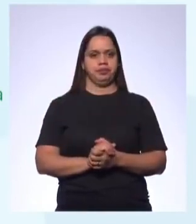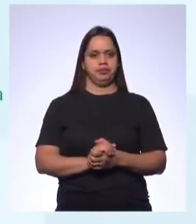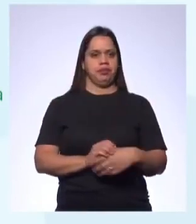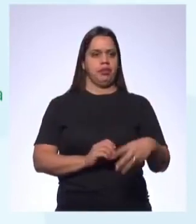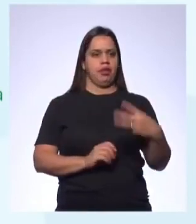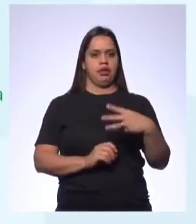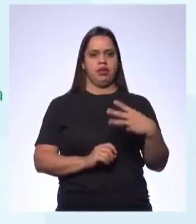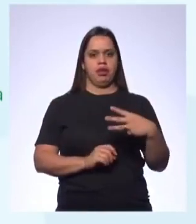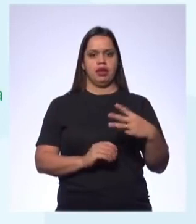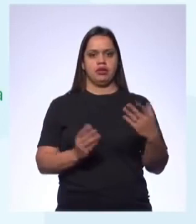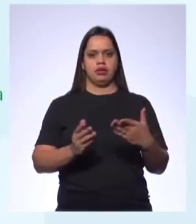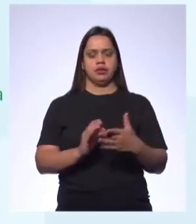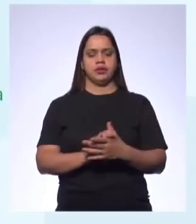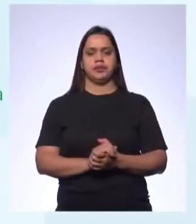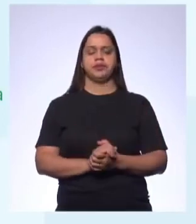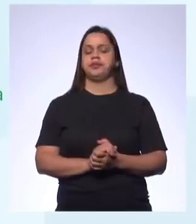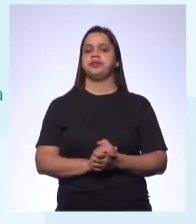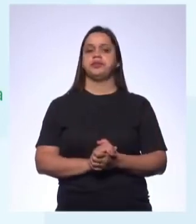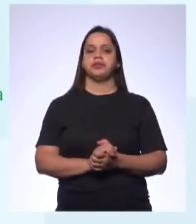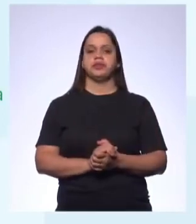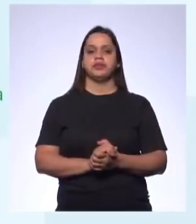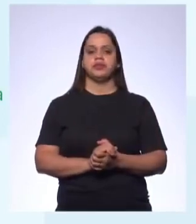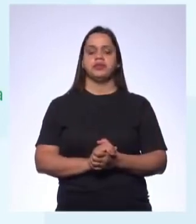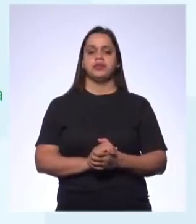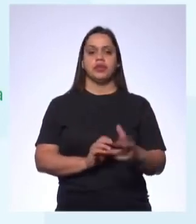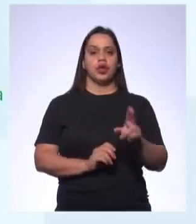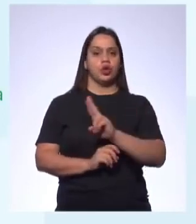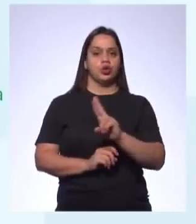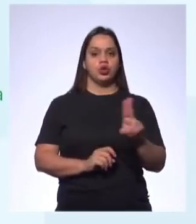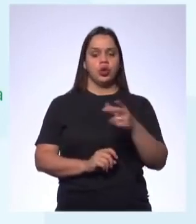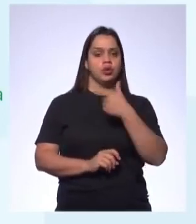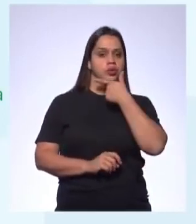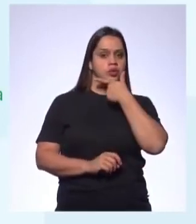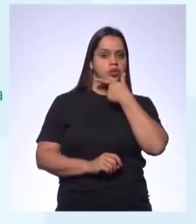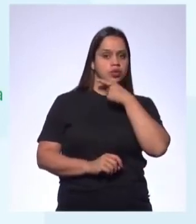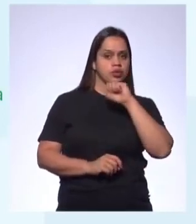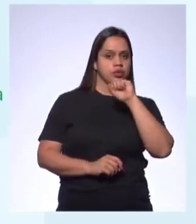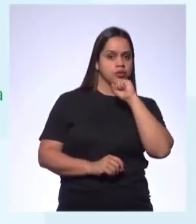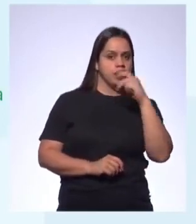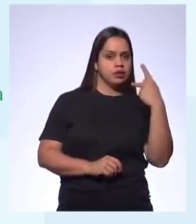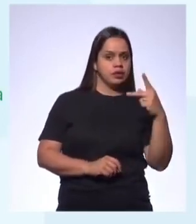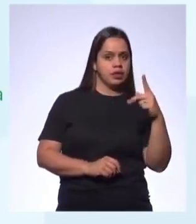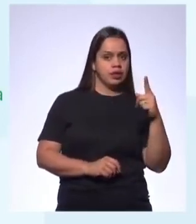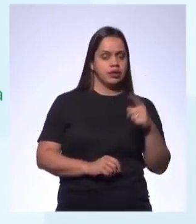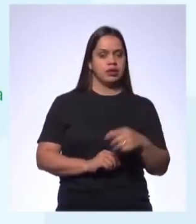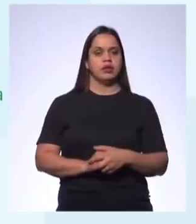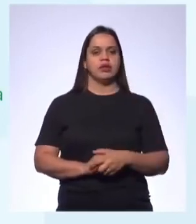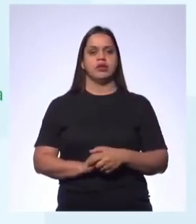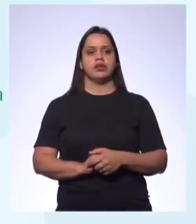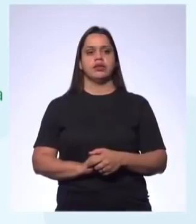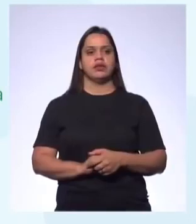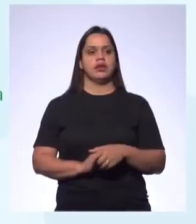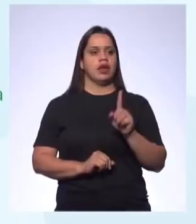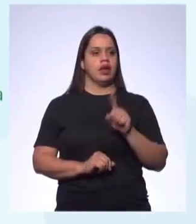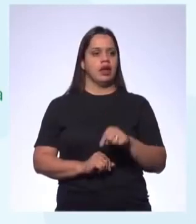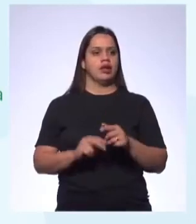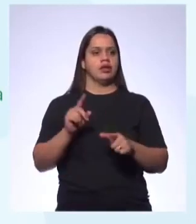their parents' name? Quais são os nomes dos pais deles? Letter C, Ramesh and Sarita.